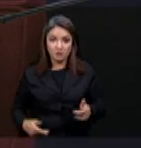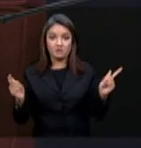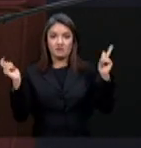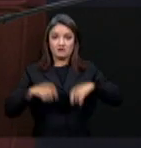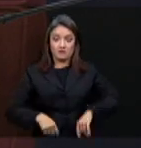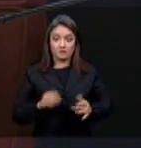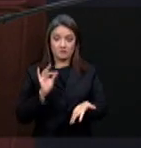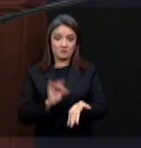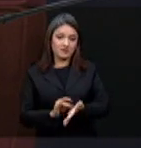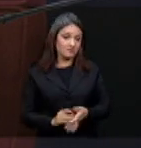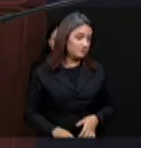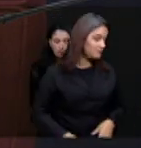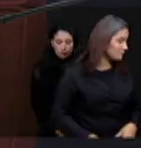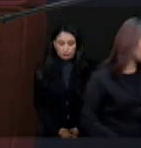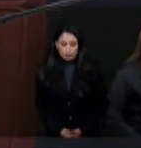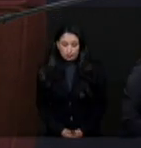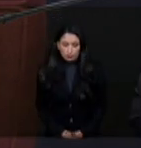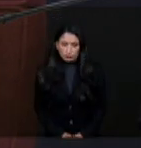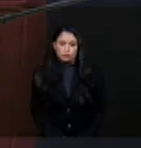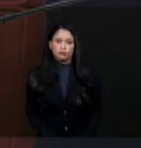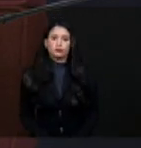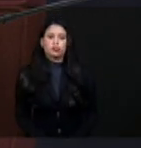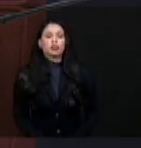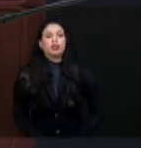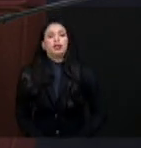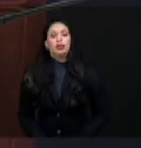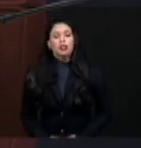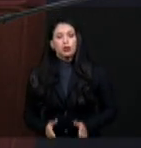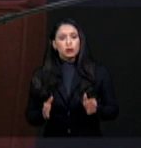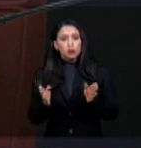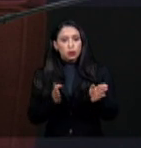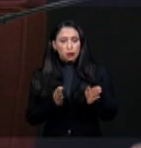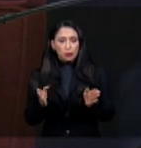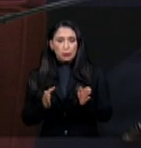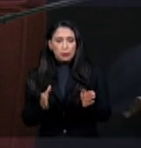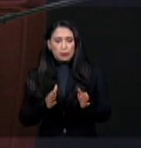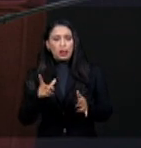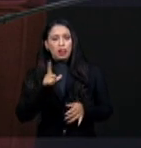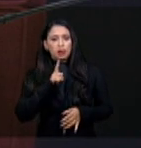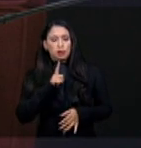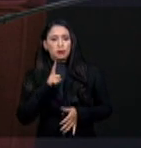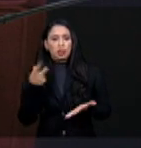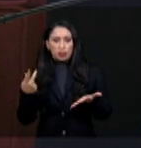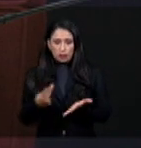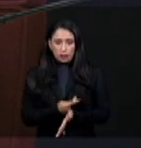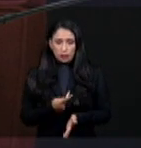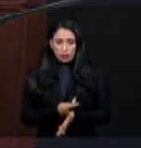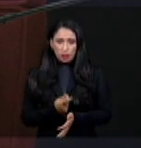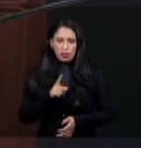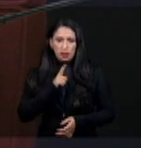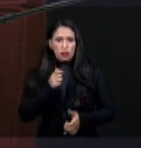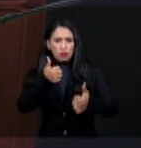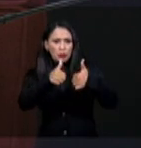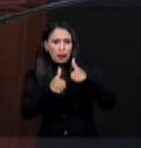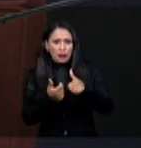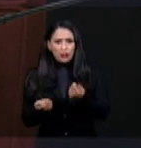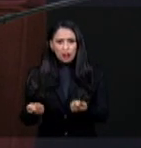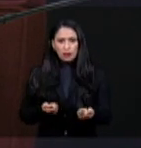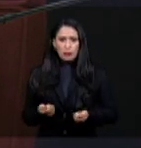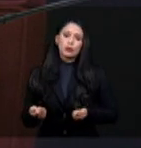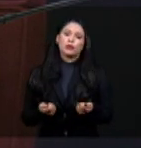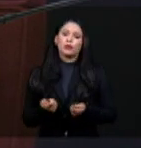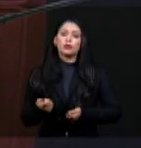ficais da definição de prazos para sua revisão e vigência e da implantação de um sistema de avaliação e controle